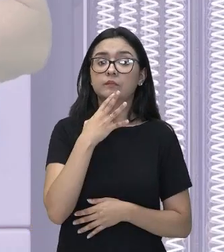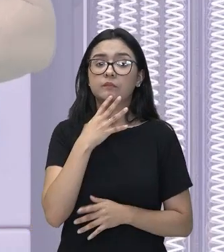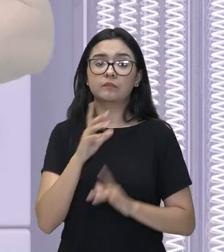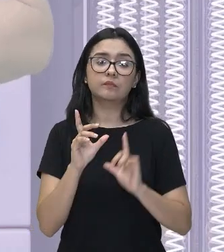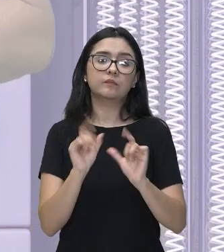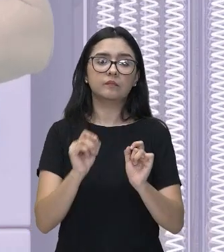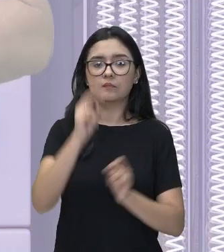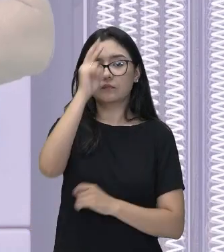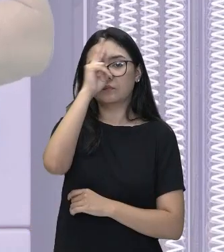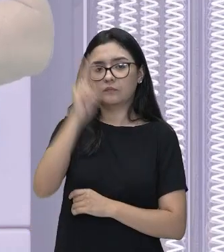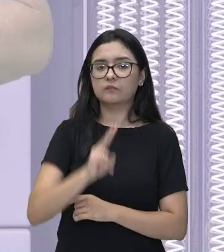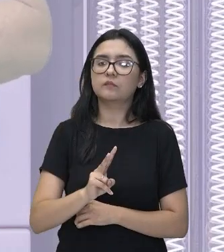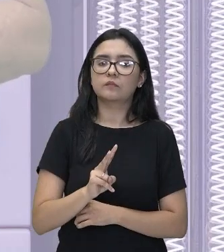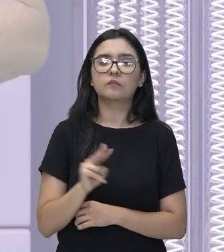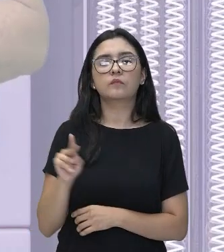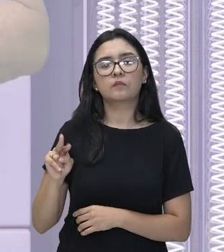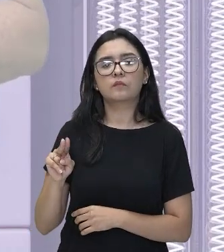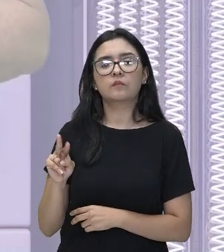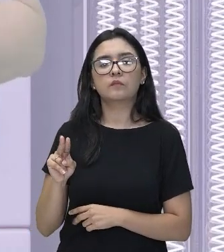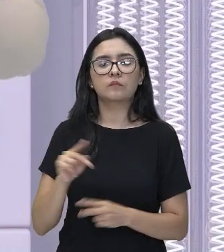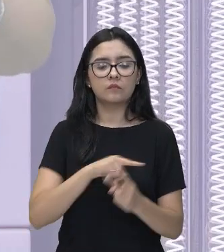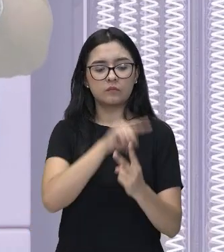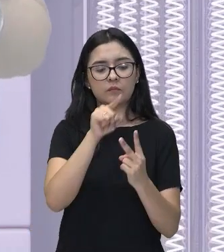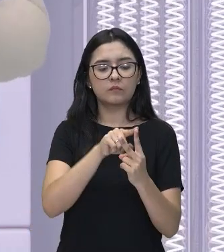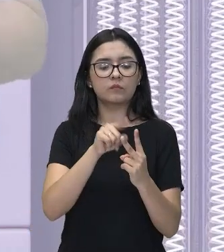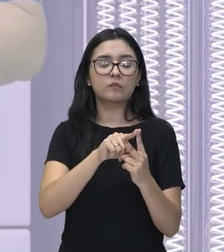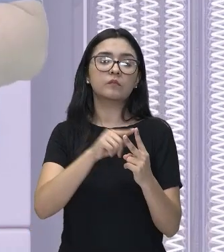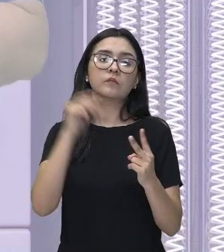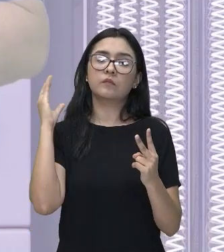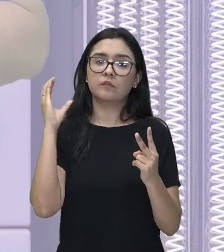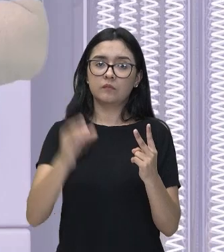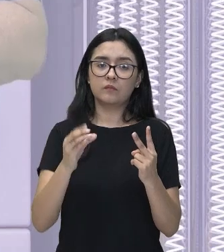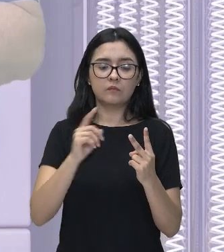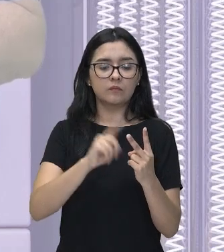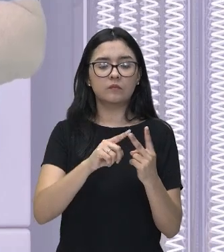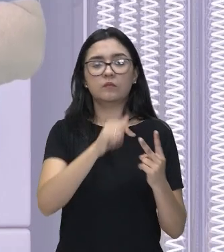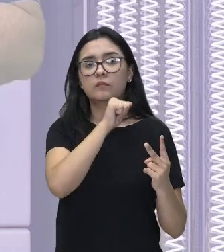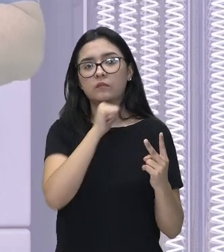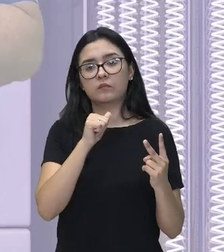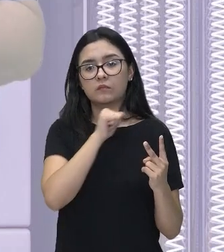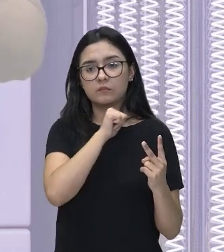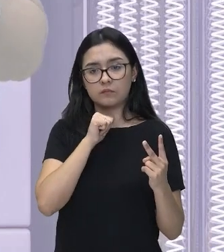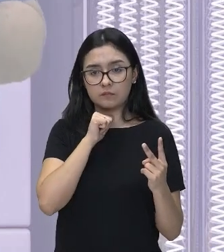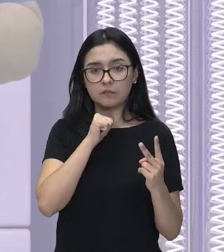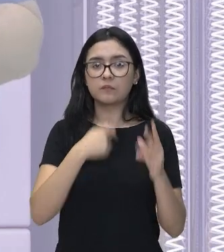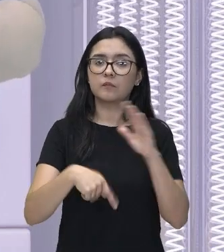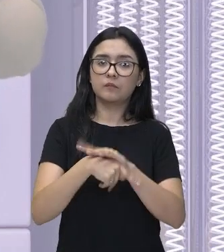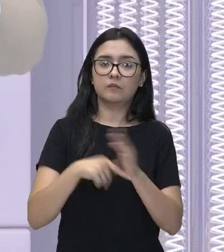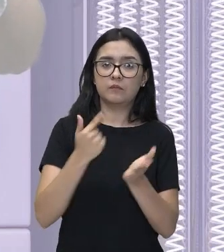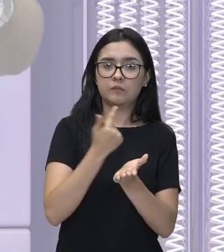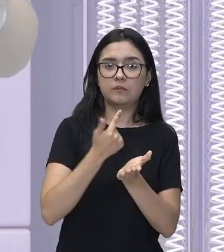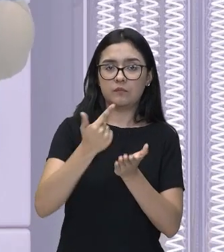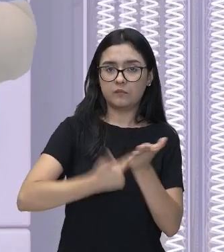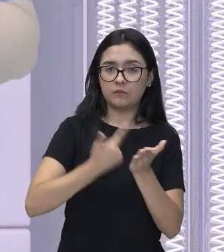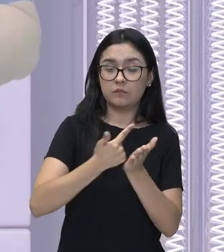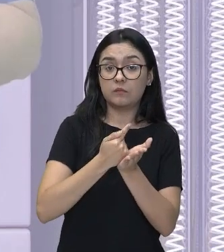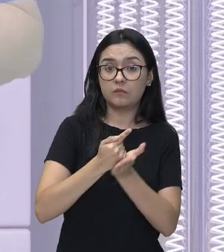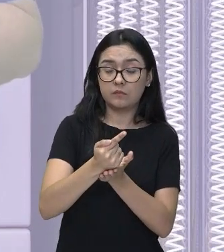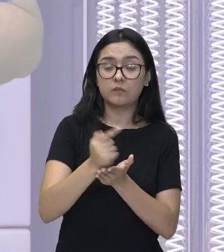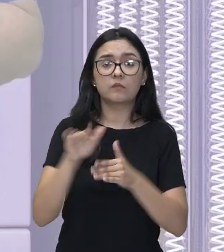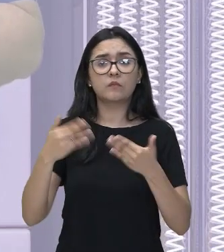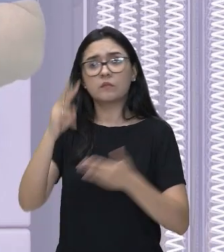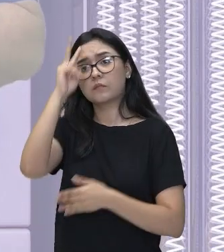Conhecemos a história dos 2 irmãos da Bíblia, Caim e Abel, no livro do Gênesis. Ou seja, essa história